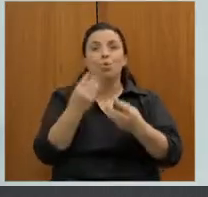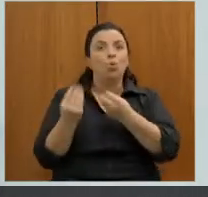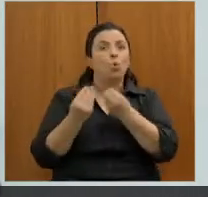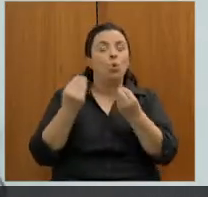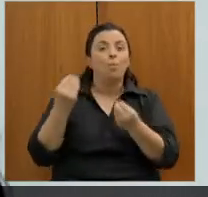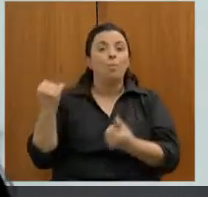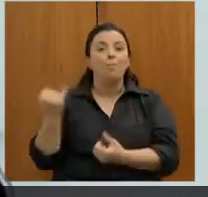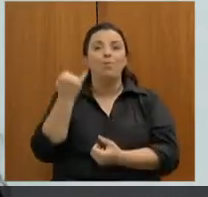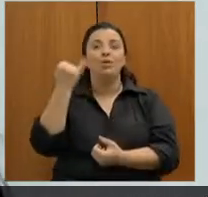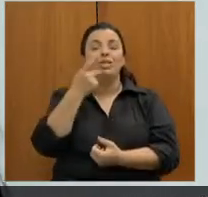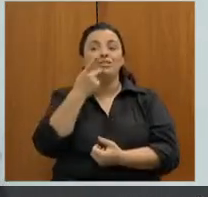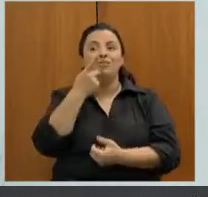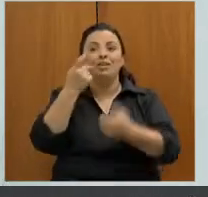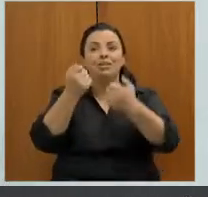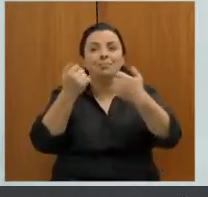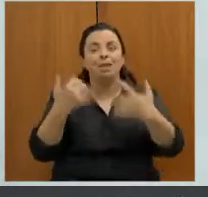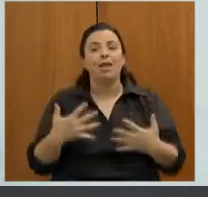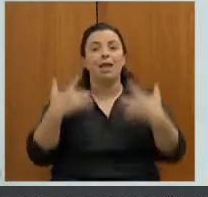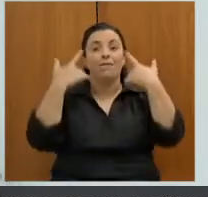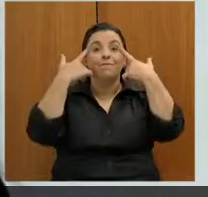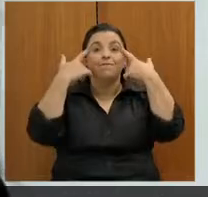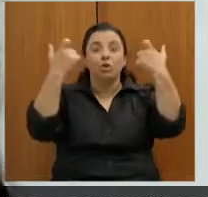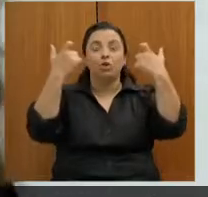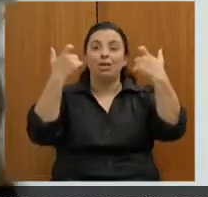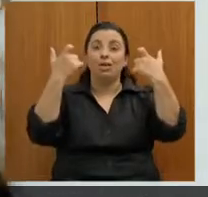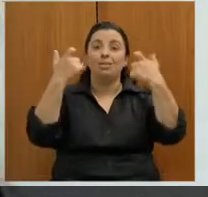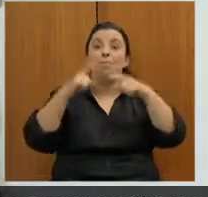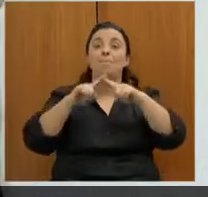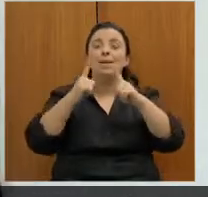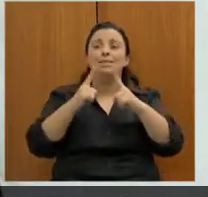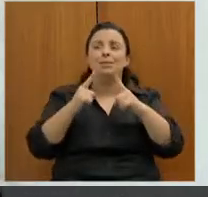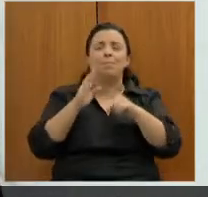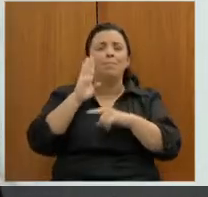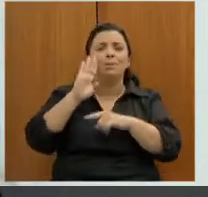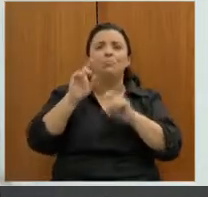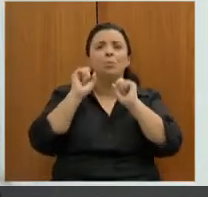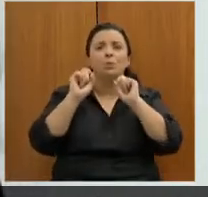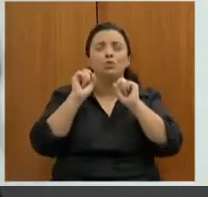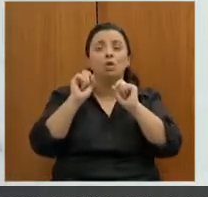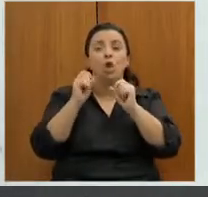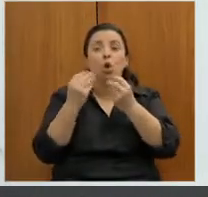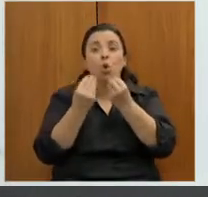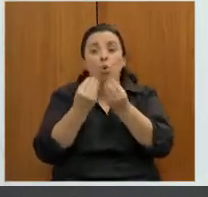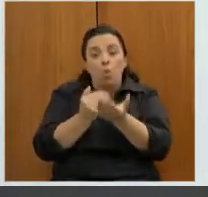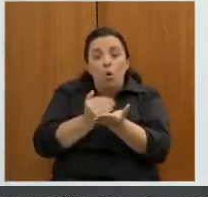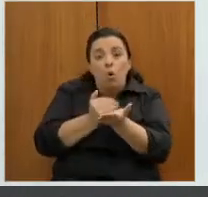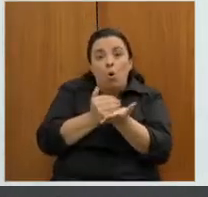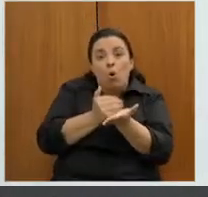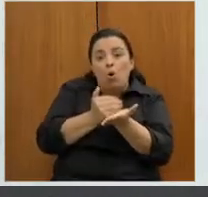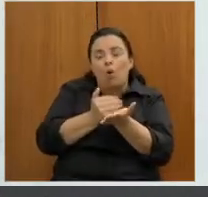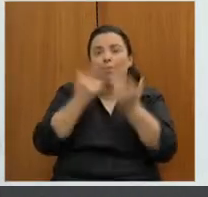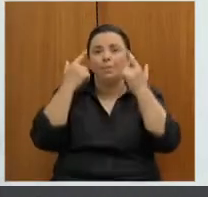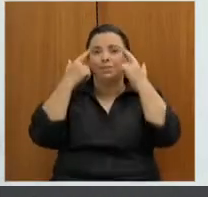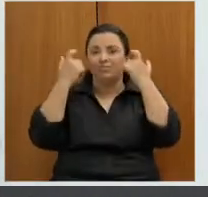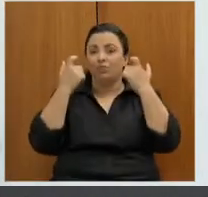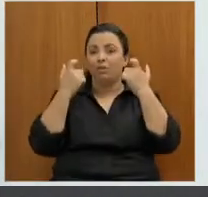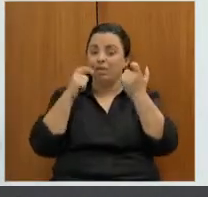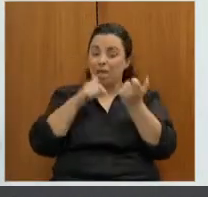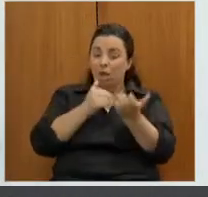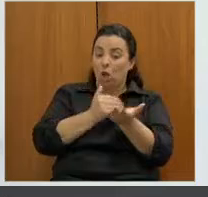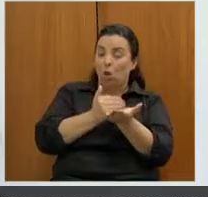gente falar sobre o Violento mas principalmente a gente falar sobre a raiz da violência aqui é tão pouco divulgado também né